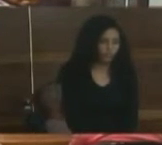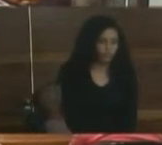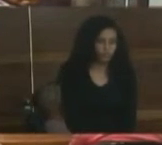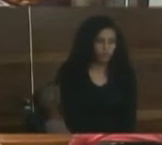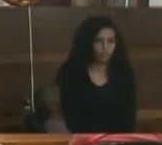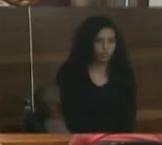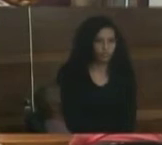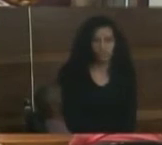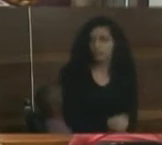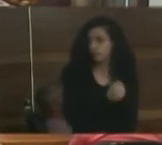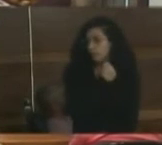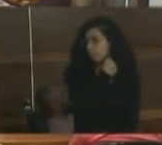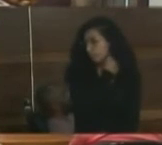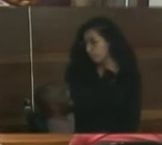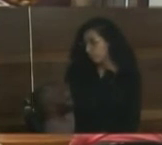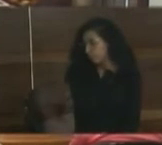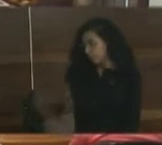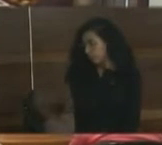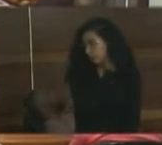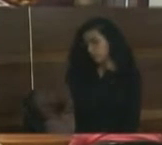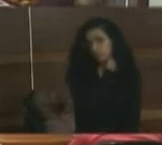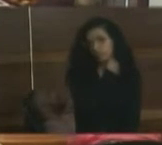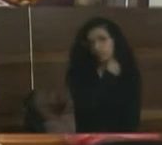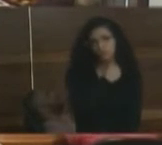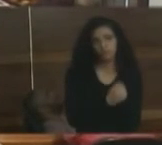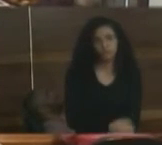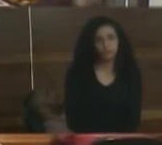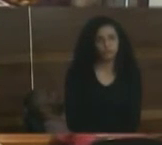publicado no boletim oficial do município orçamento